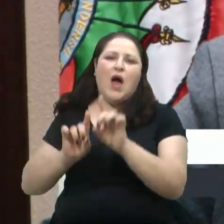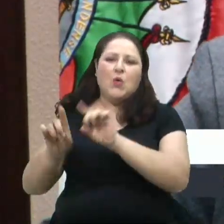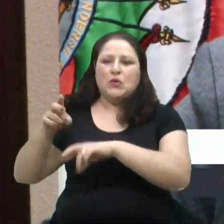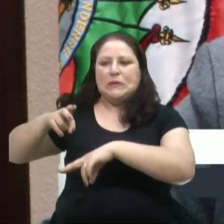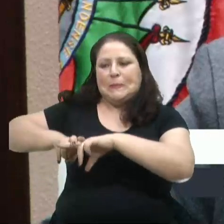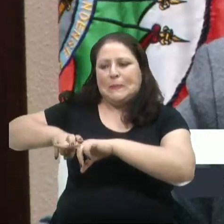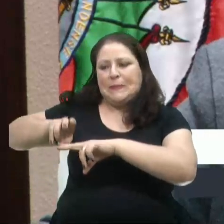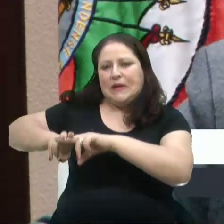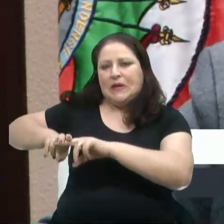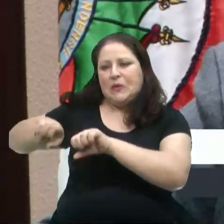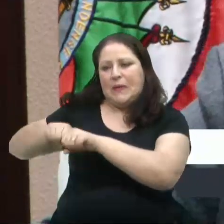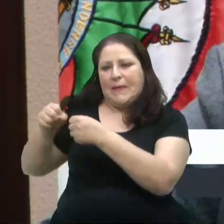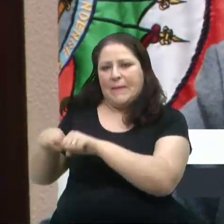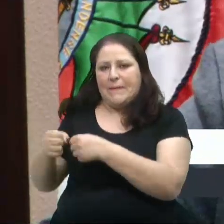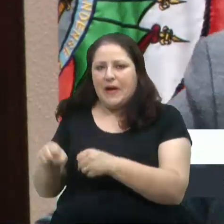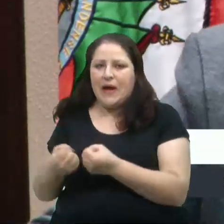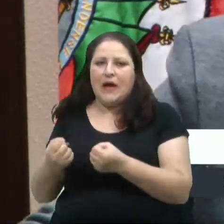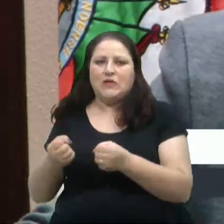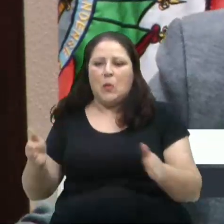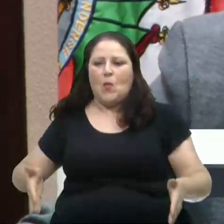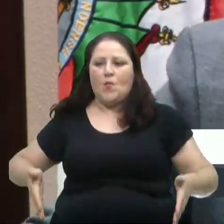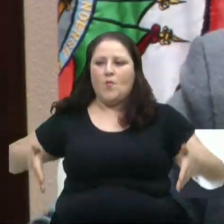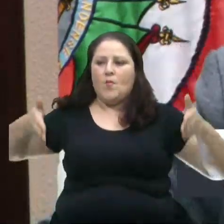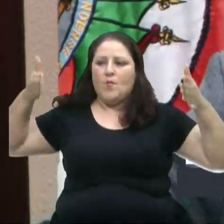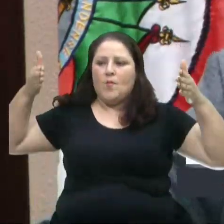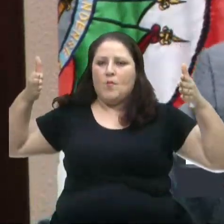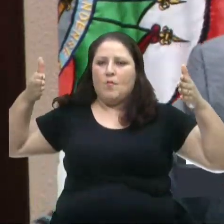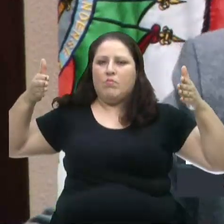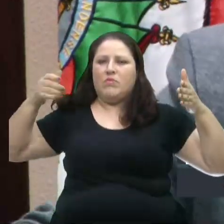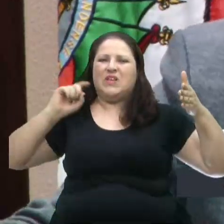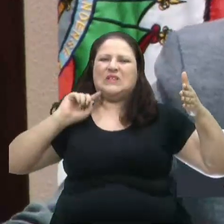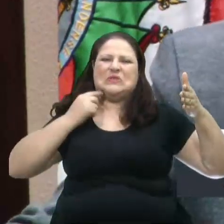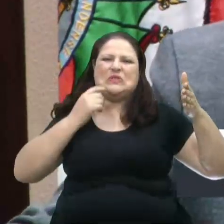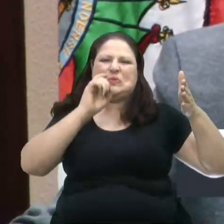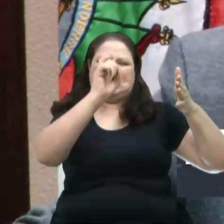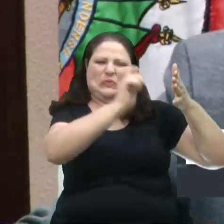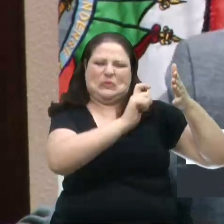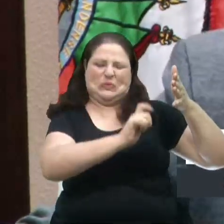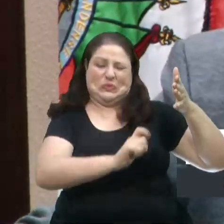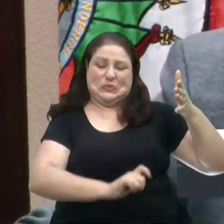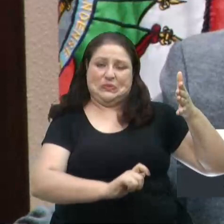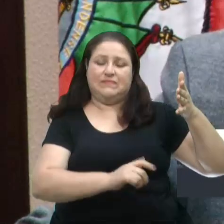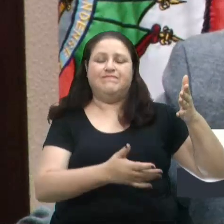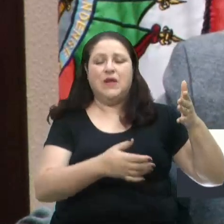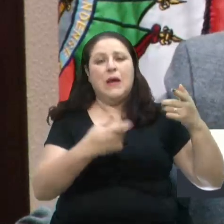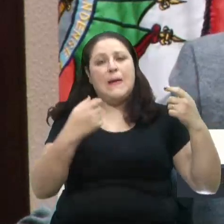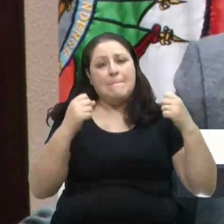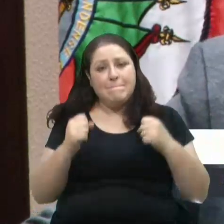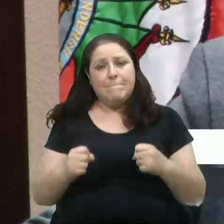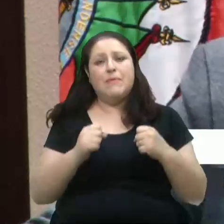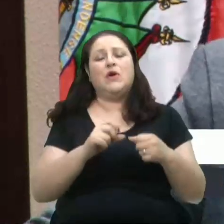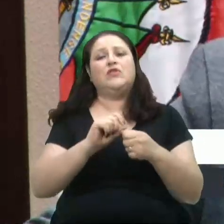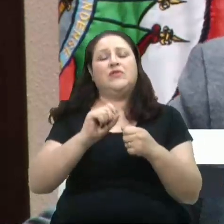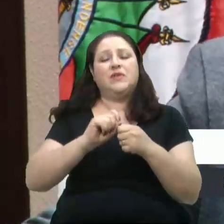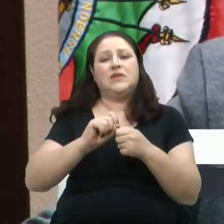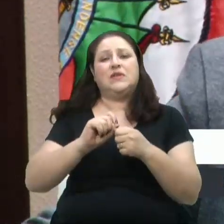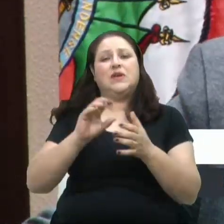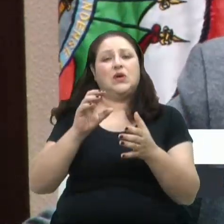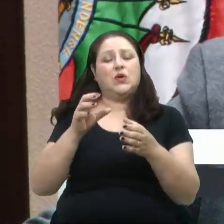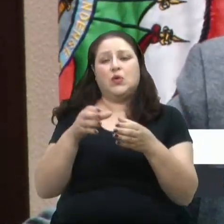estragados a os muros estão pichados pode se fazer um trabalho muito bom com a turma do grafite